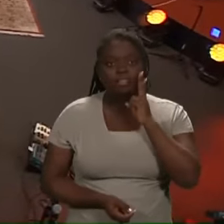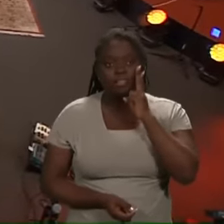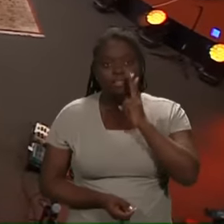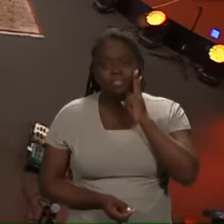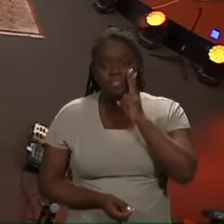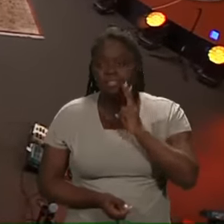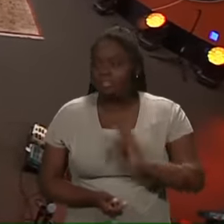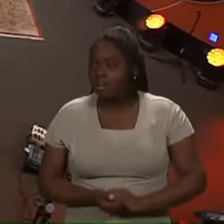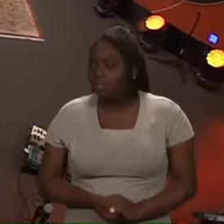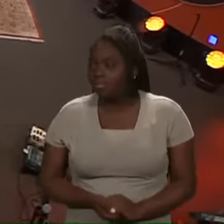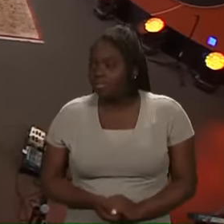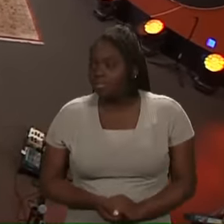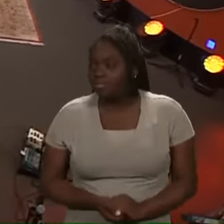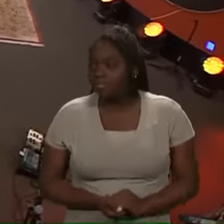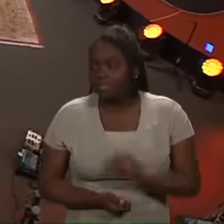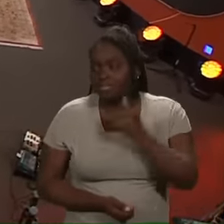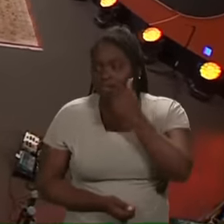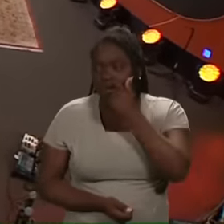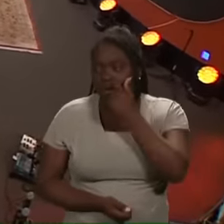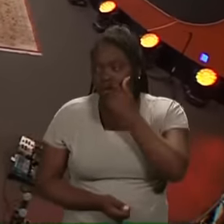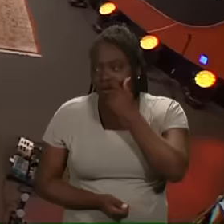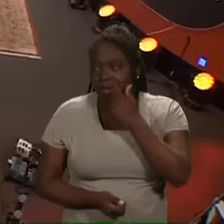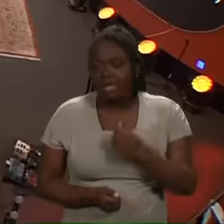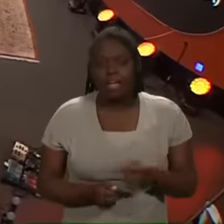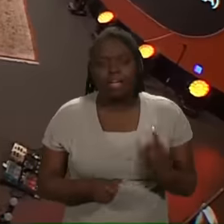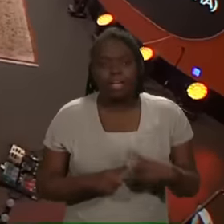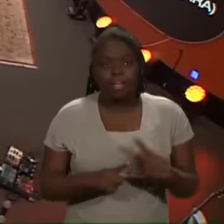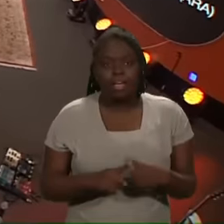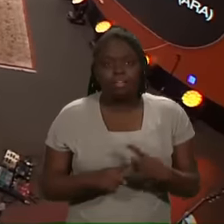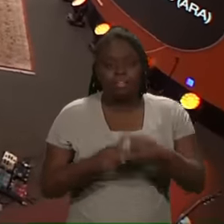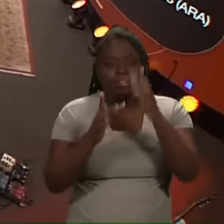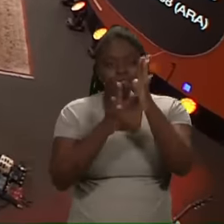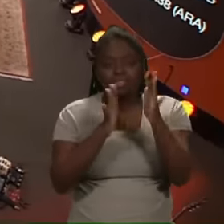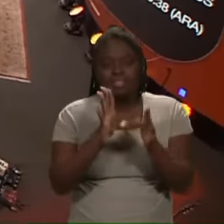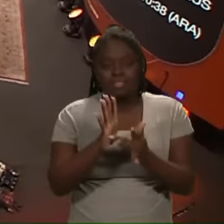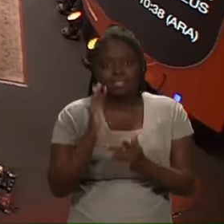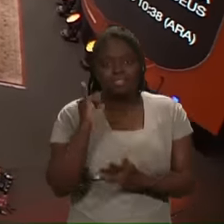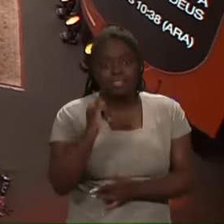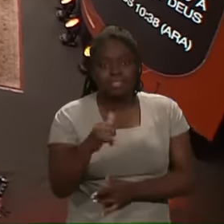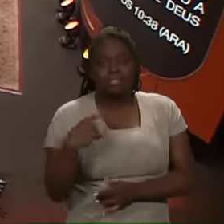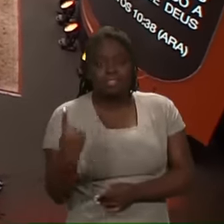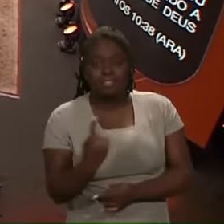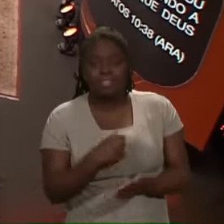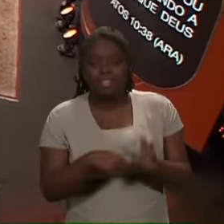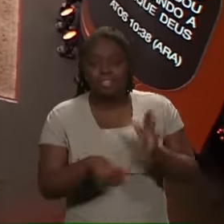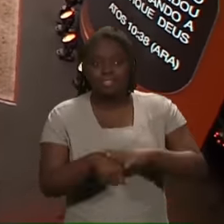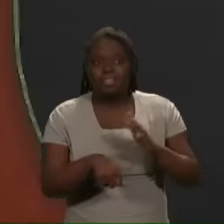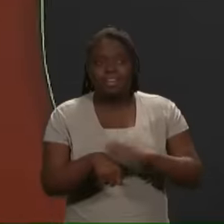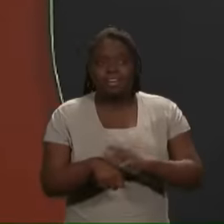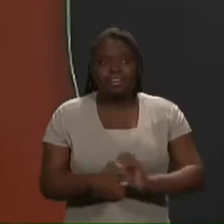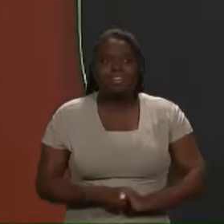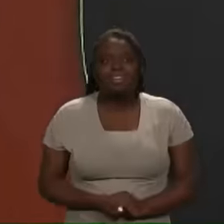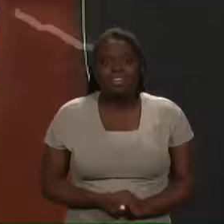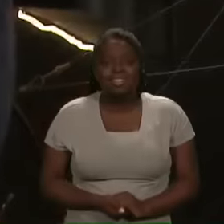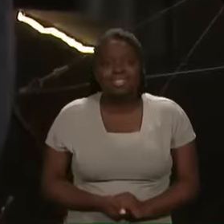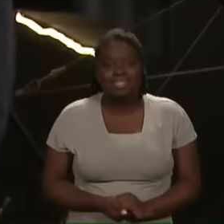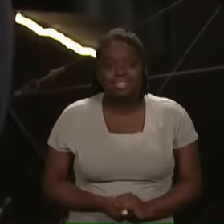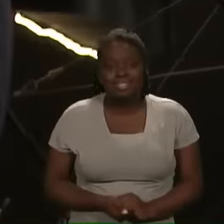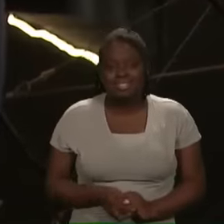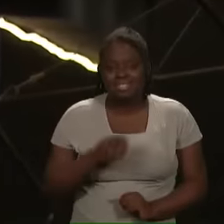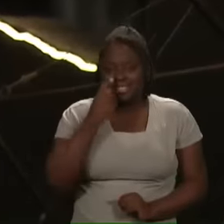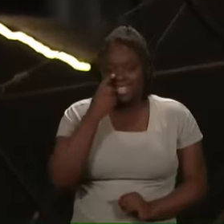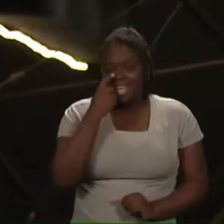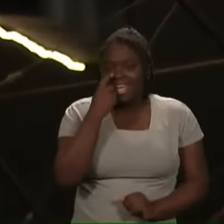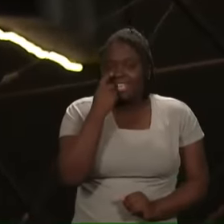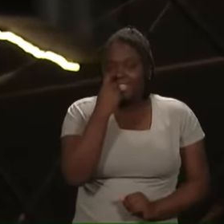que Jesus falou que nós temos que fazer isso sempre? Porque a gente tem a facilidade muito grande de esquecer. E